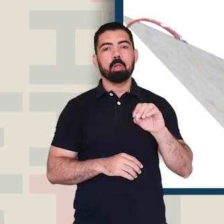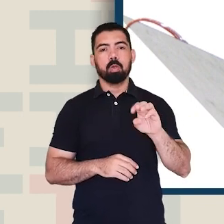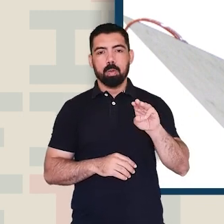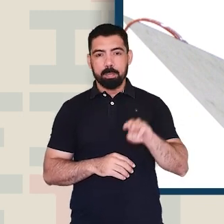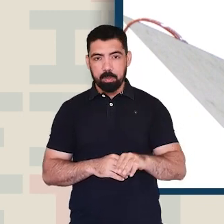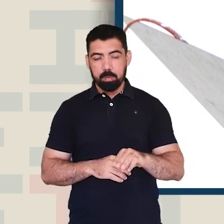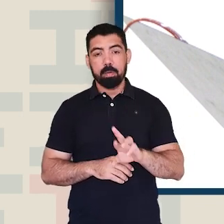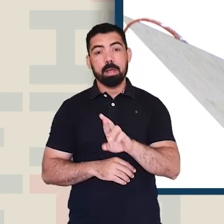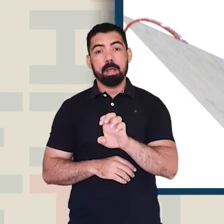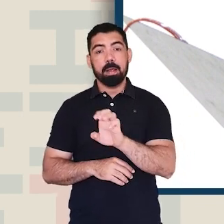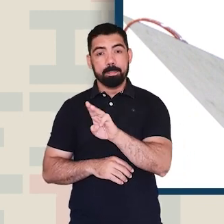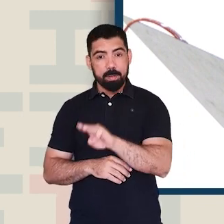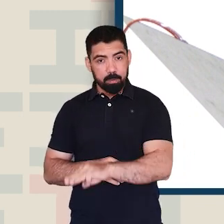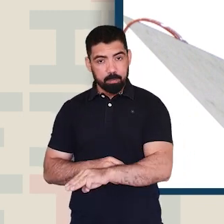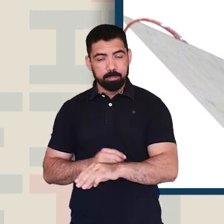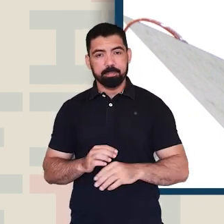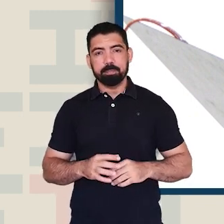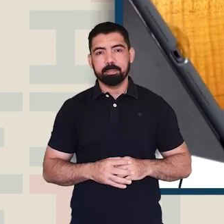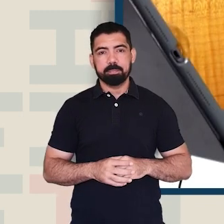Dó menor, Ré menor.